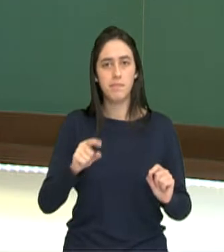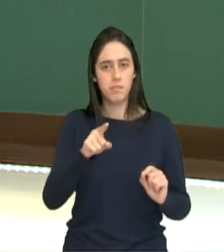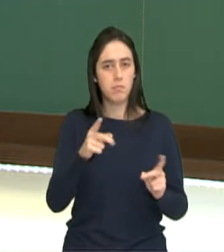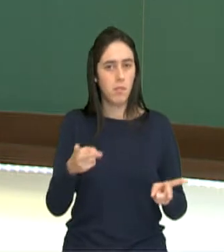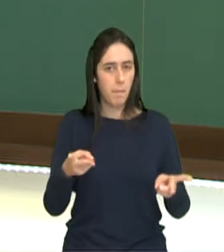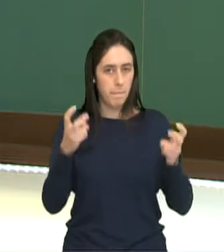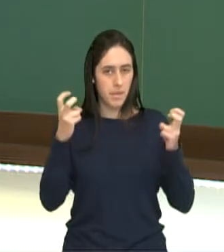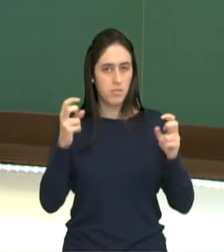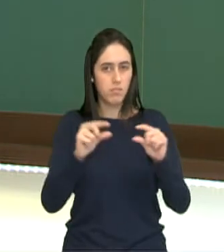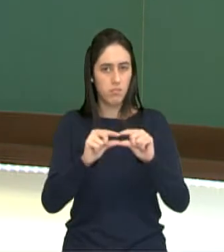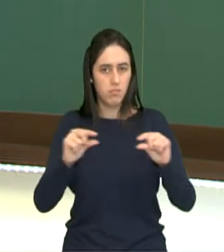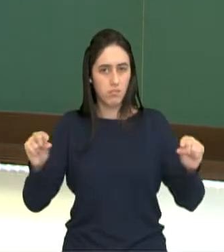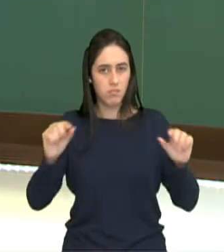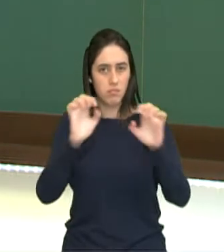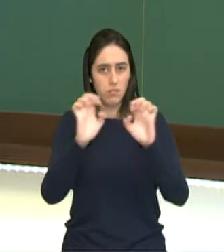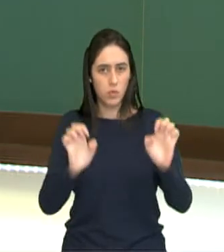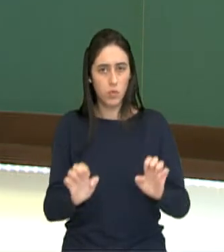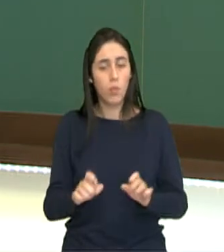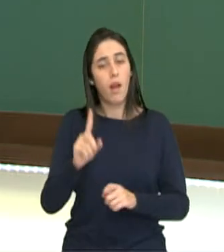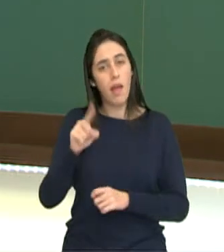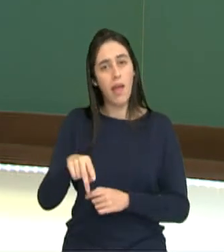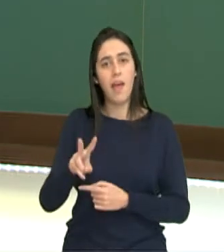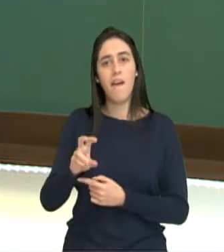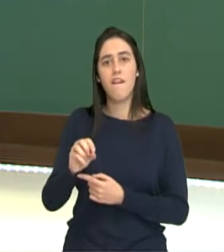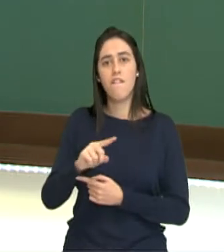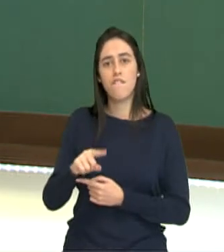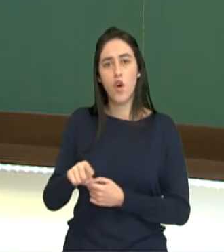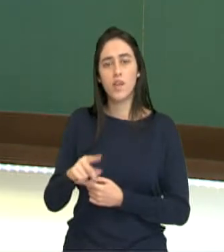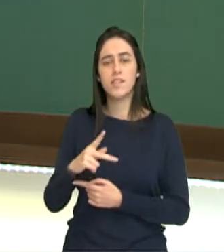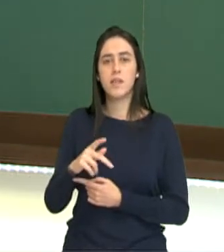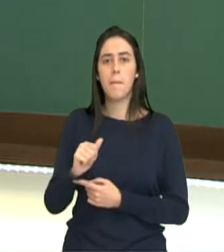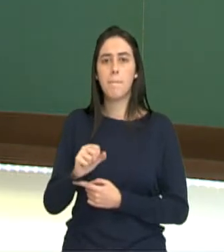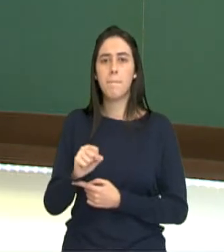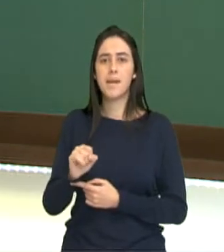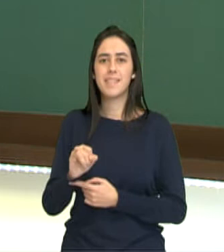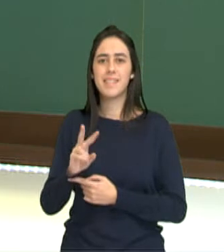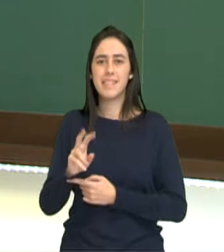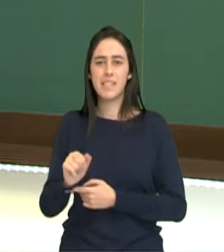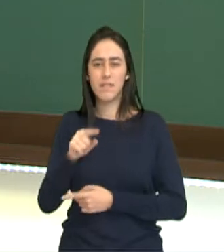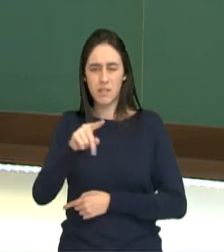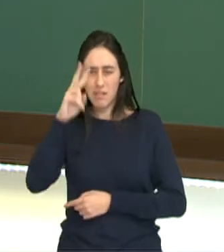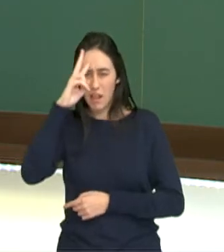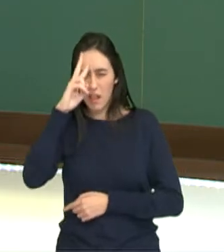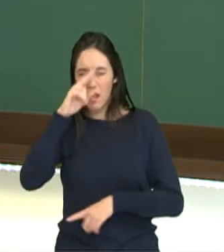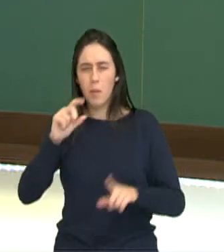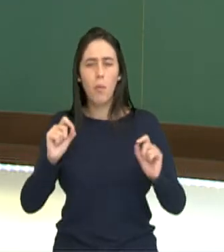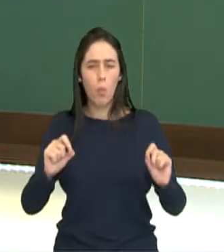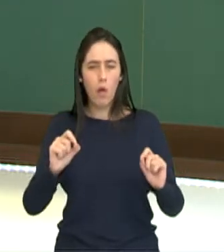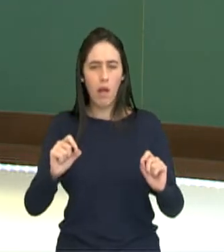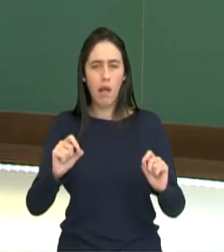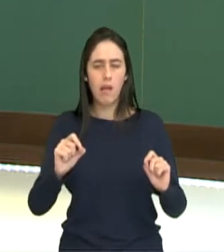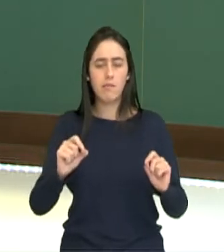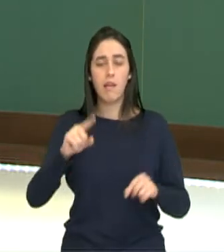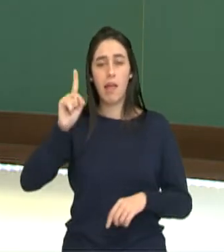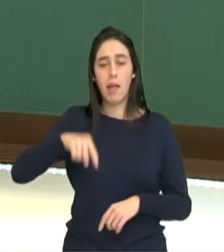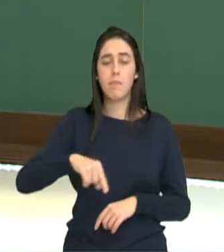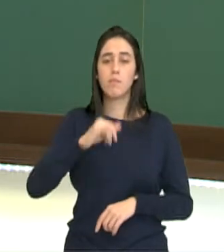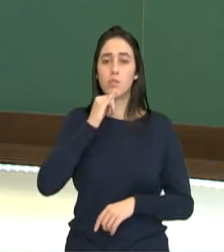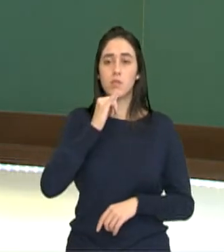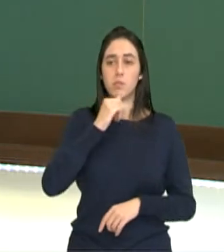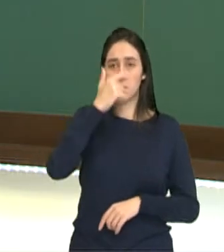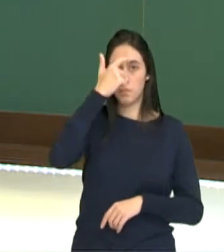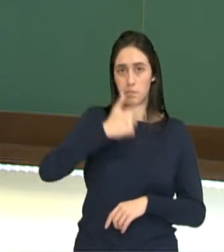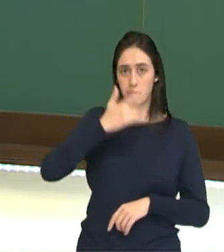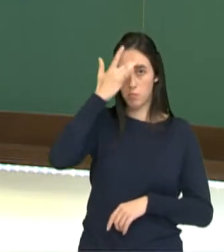a estrutura, ela estava na voz passiva, né? Você se lembra da voz passiva? A voz passiva é utilizada quando quem fez a ação não é